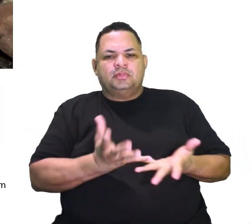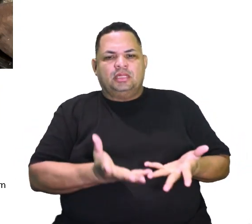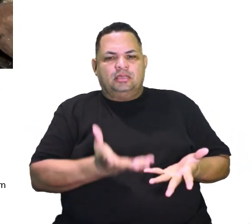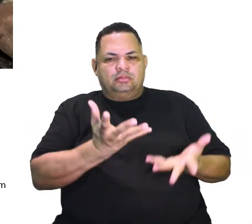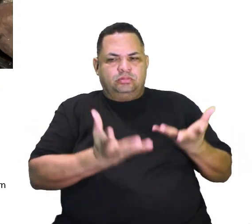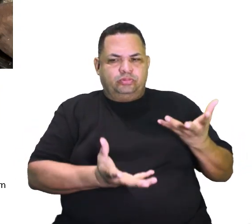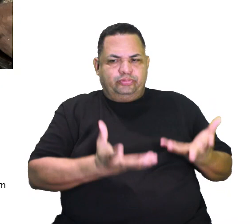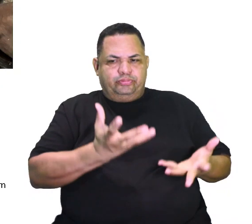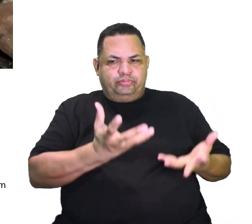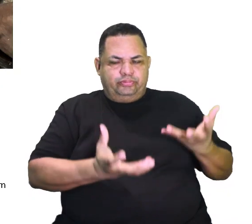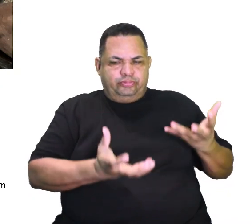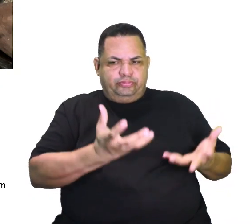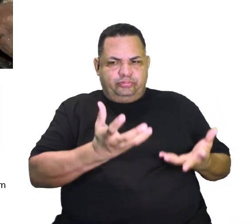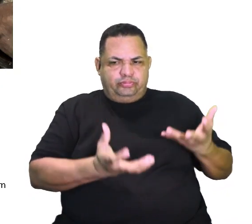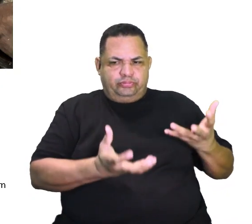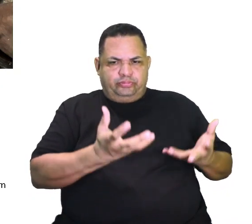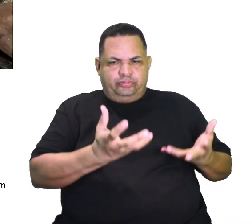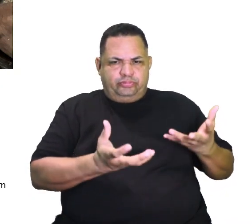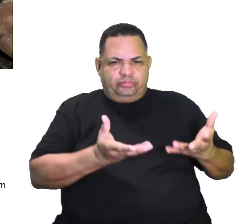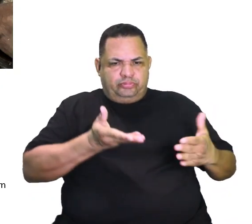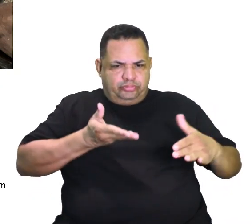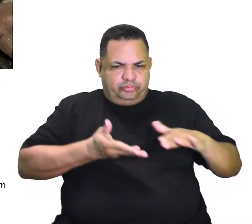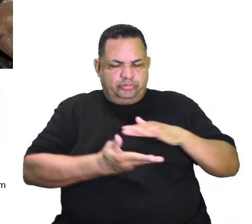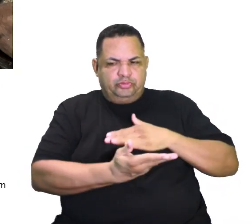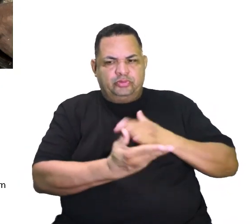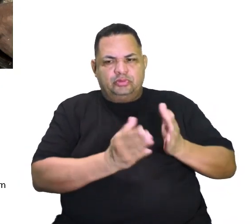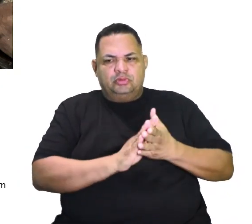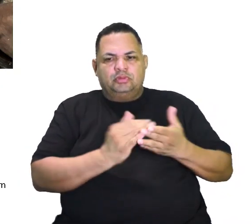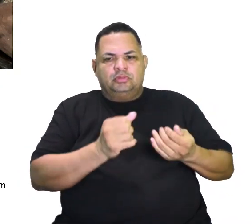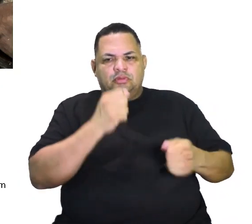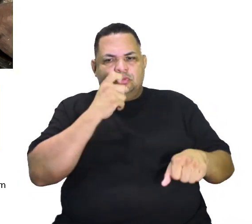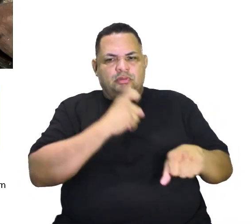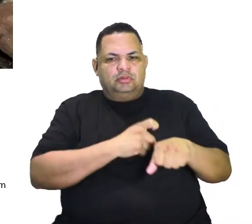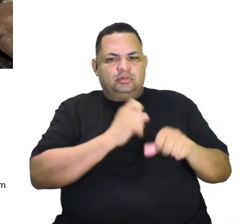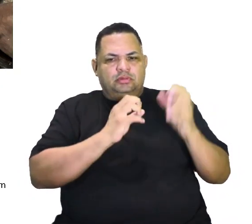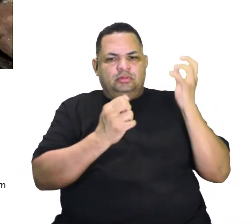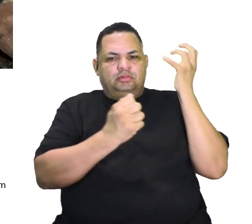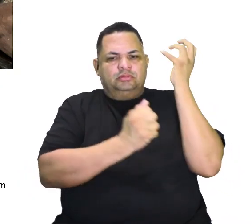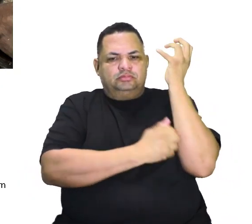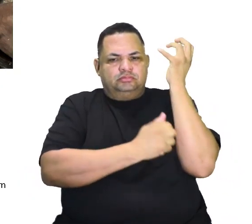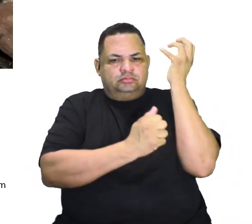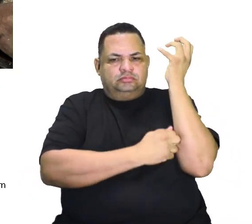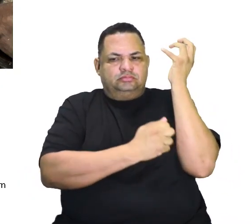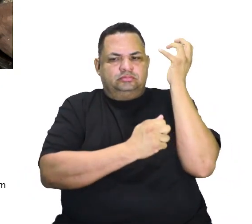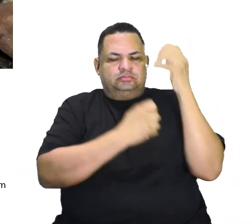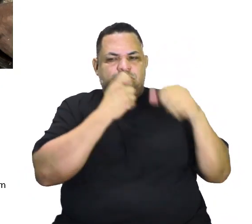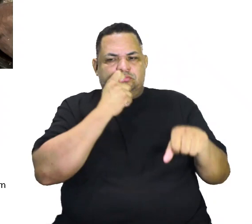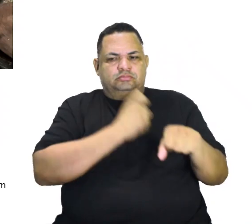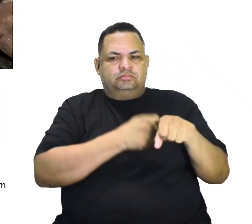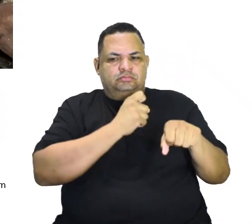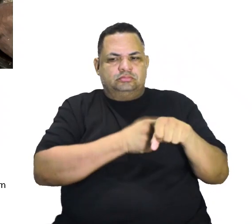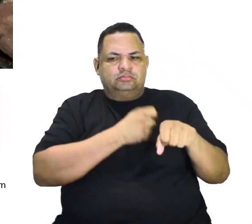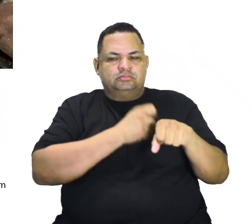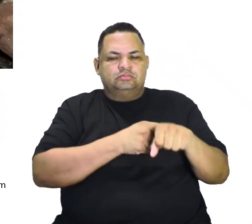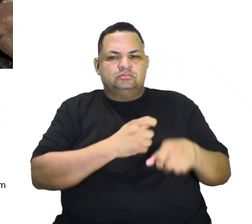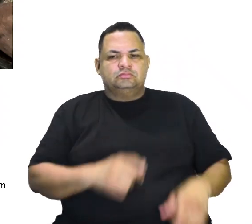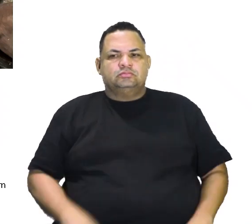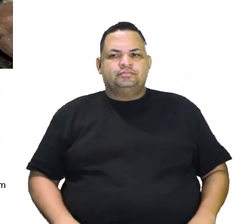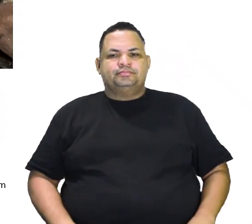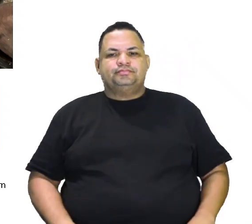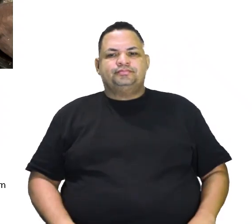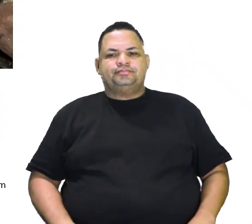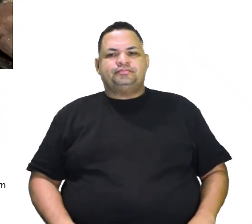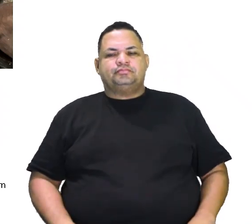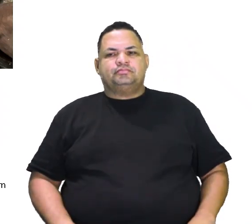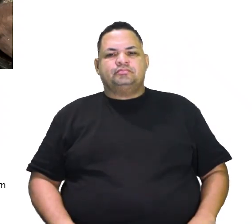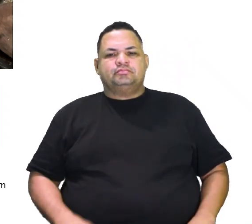assadas, podemos dizer assim, né, no forno, num fogo, para que elas possam ficar aí bem consistentes. Como podemos ver, elas não usam